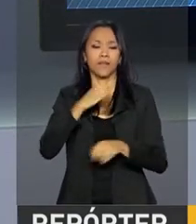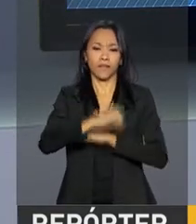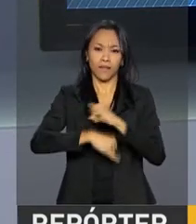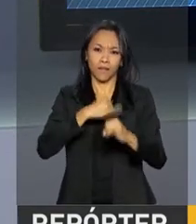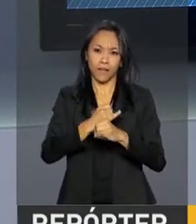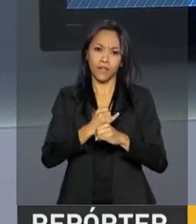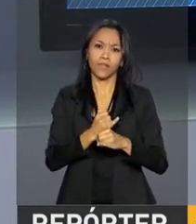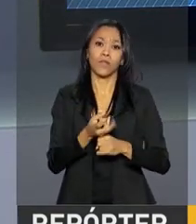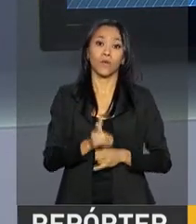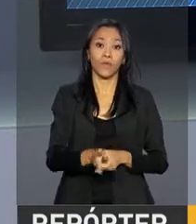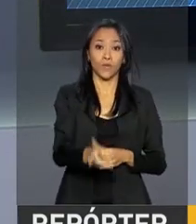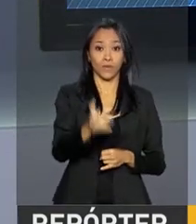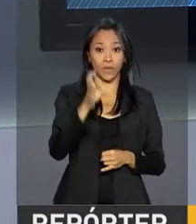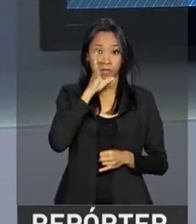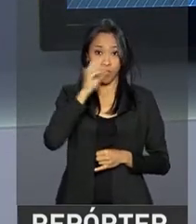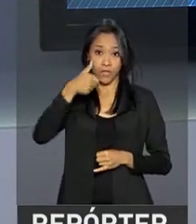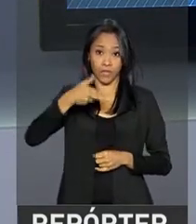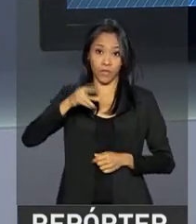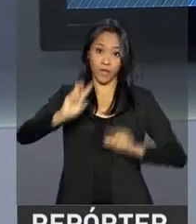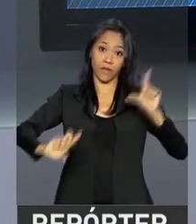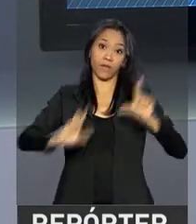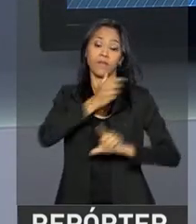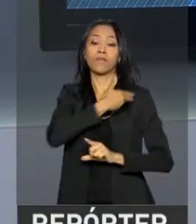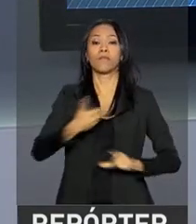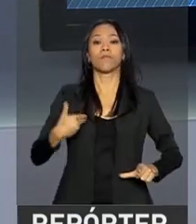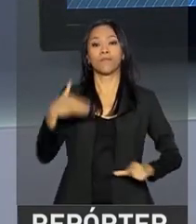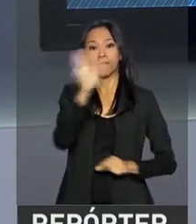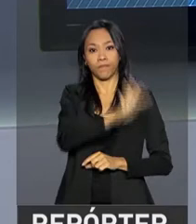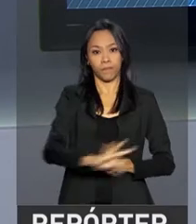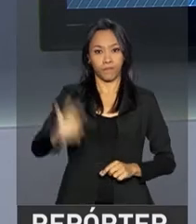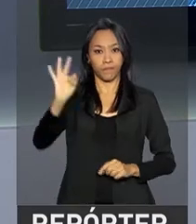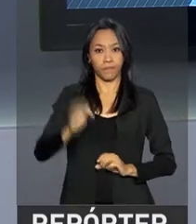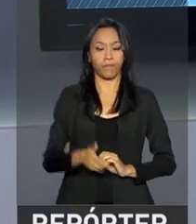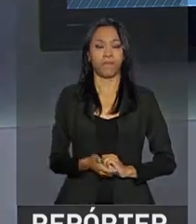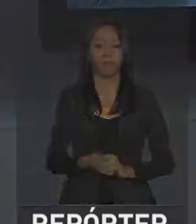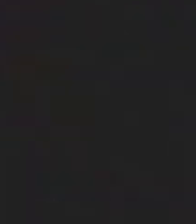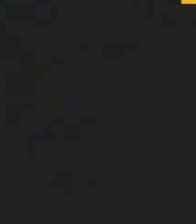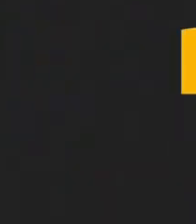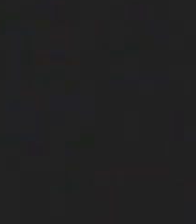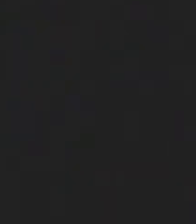internet continue com a gente aqui na nbr a tv do governo federal